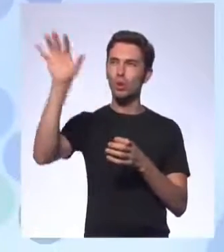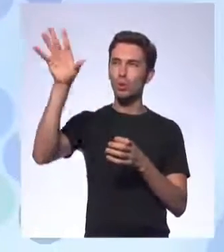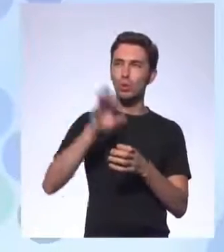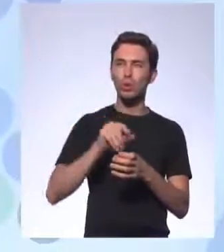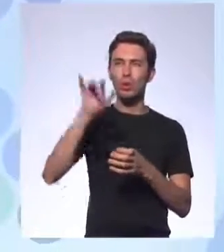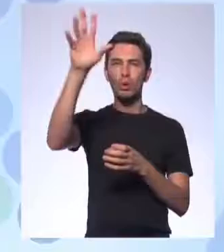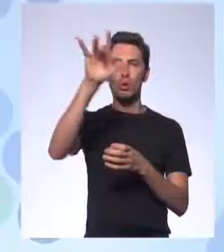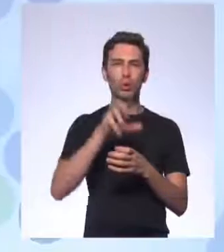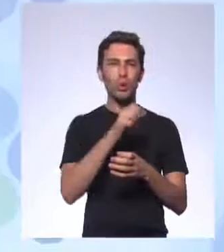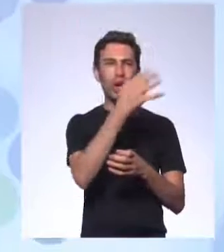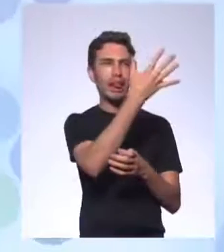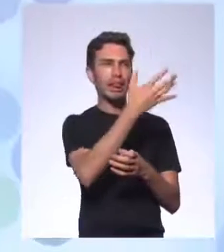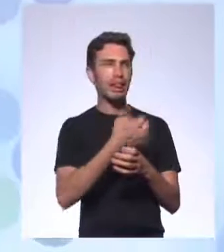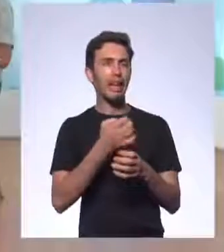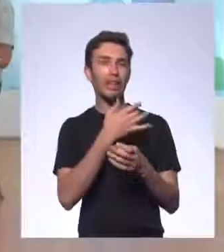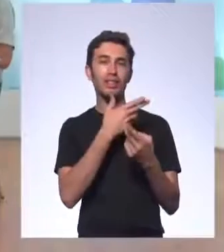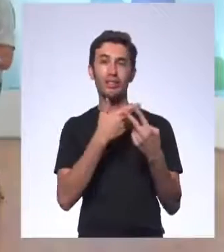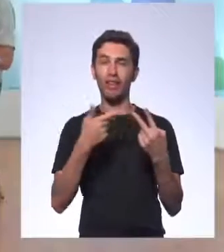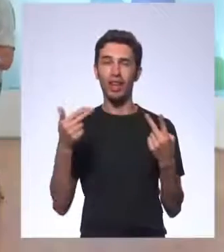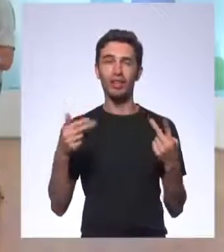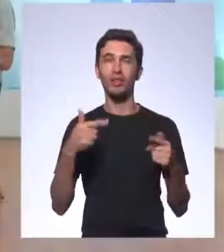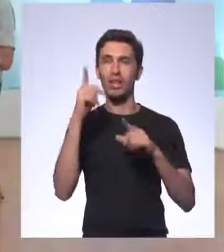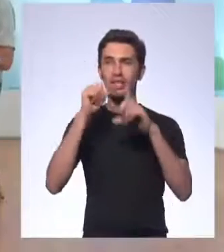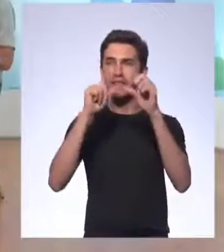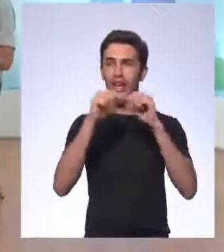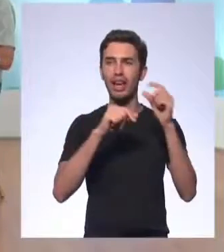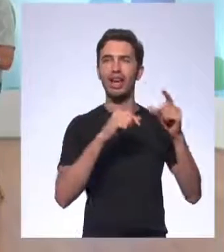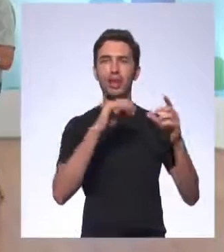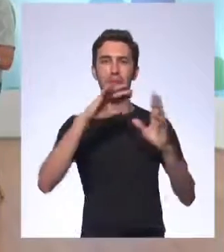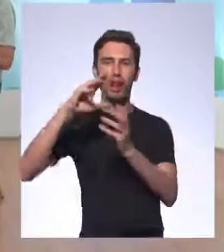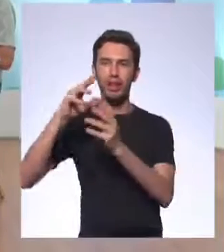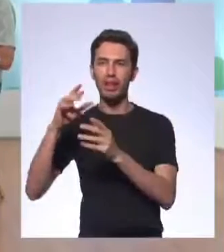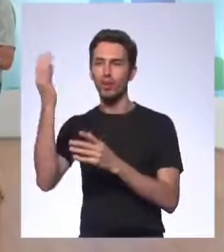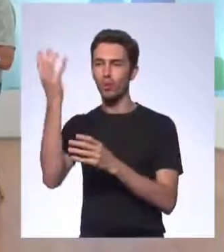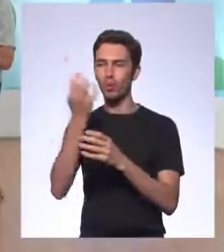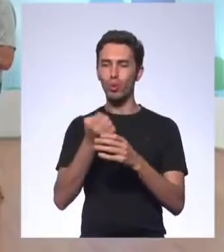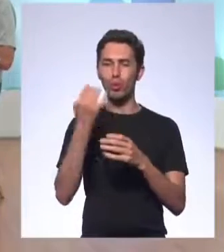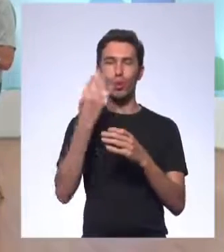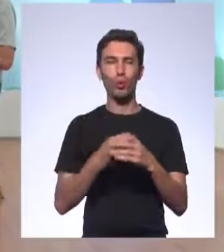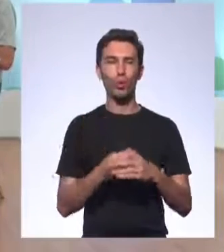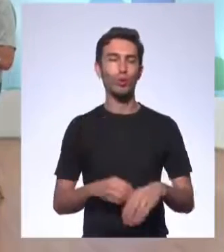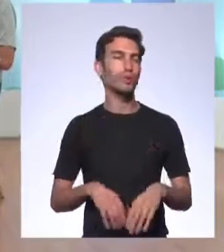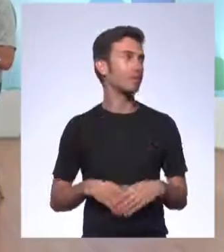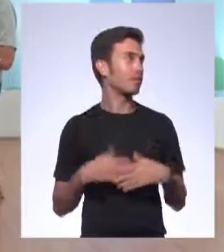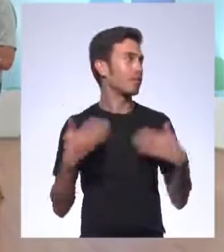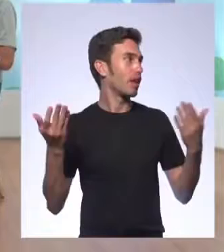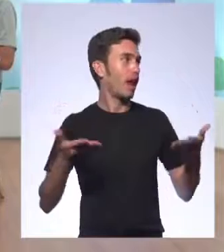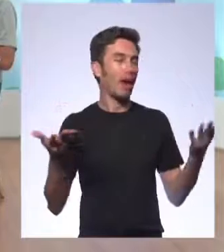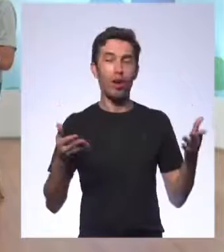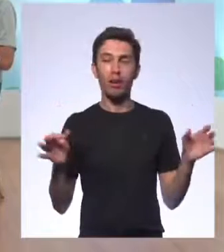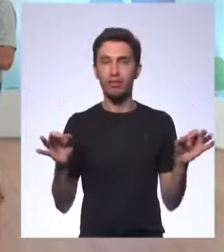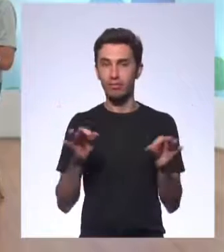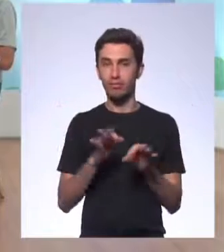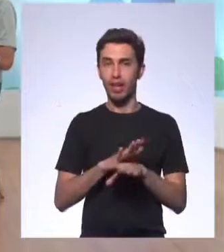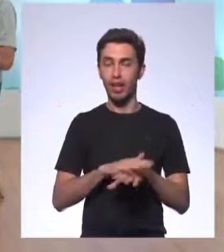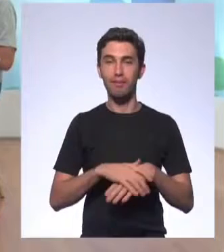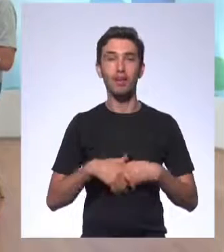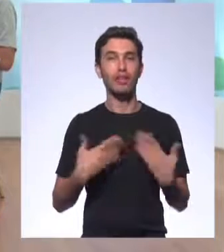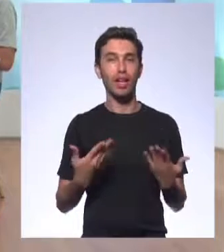buraco negro. É claro que é muito mais que isso e tudo mais. Tá legal? Bom, a gente está encerrando, a gente tem que fazer aí algumas